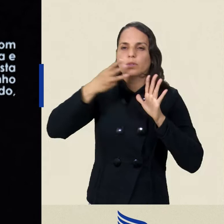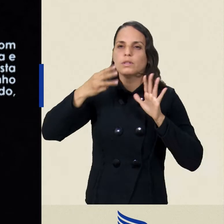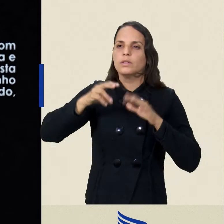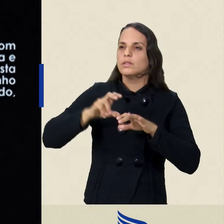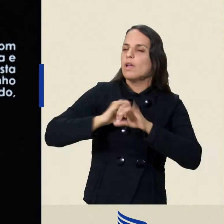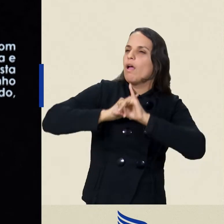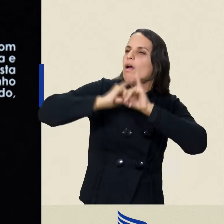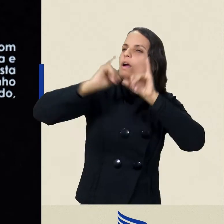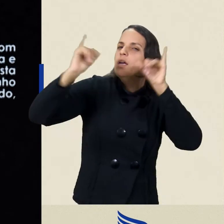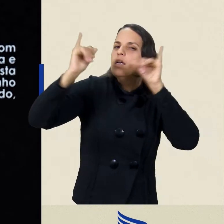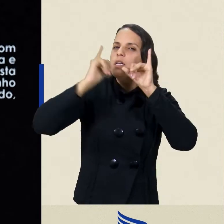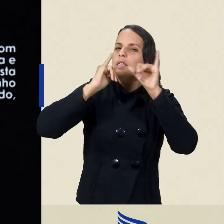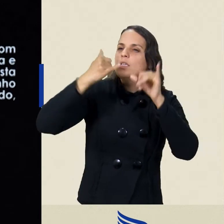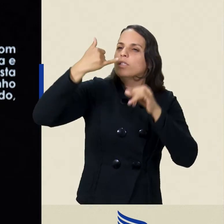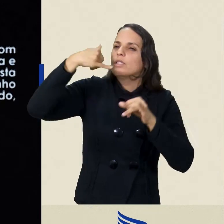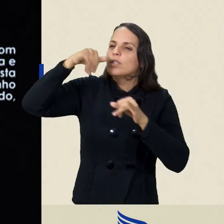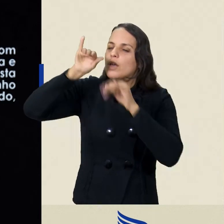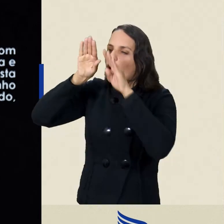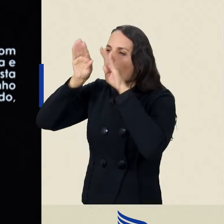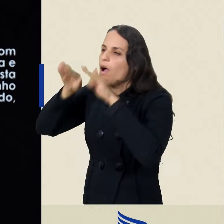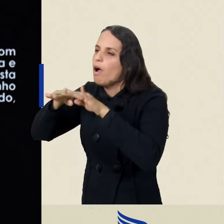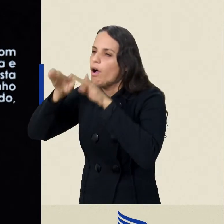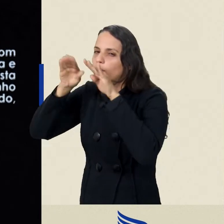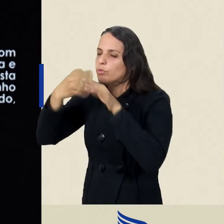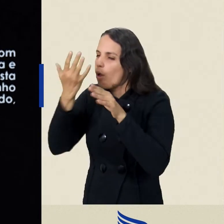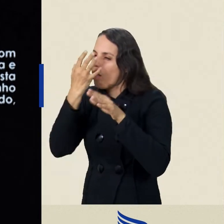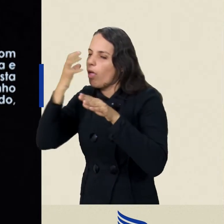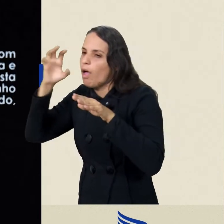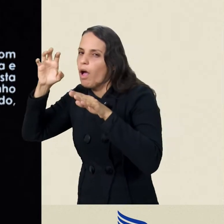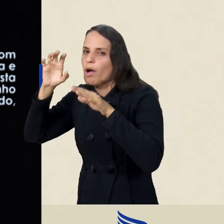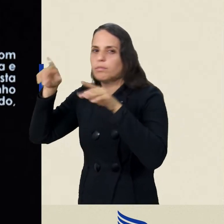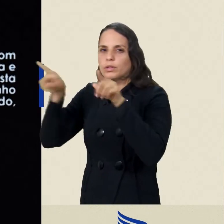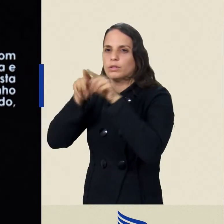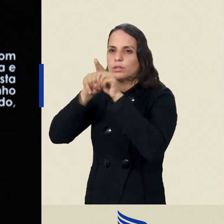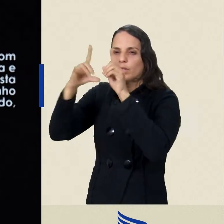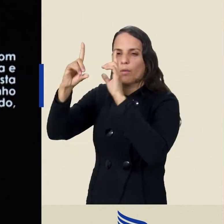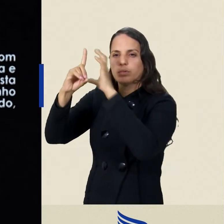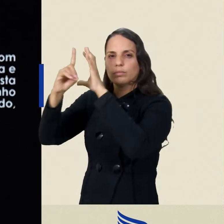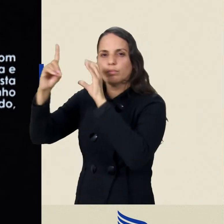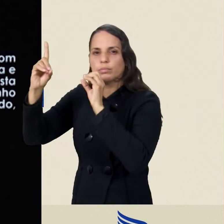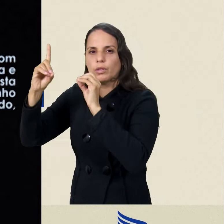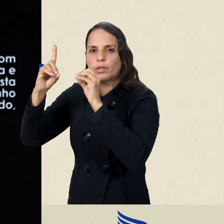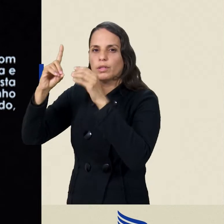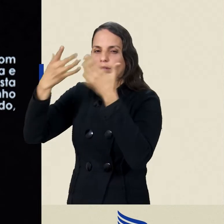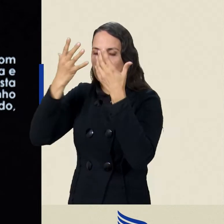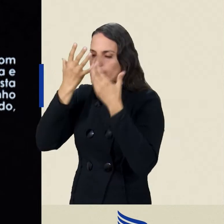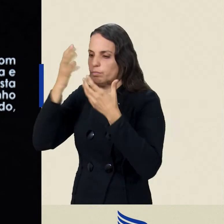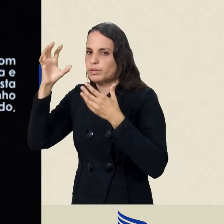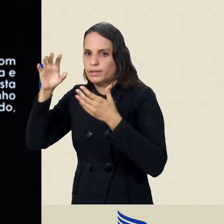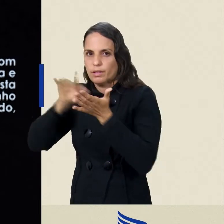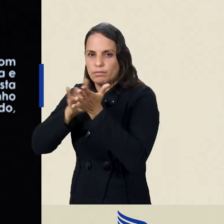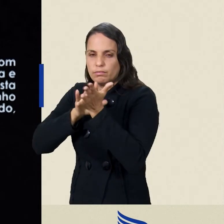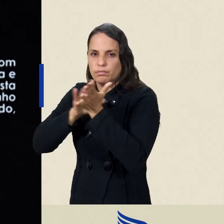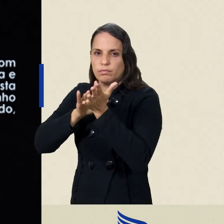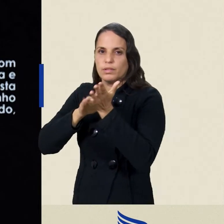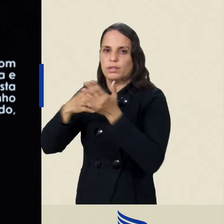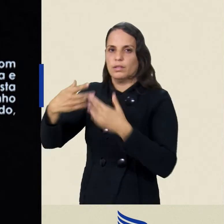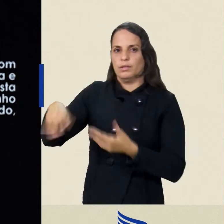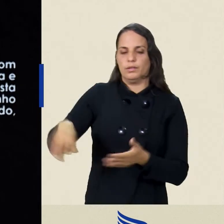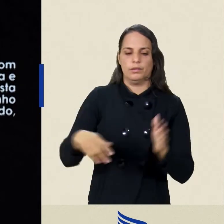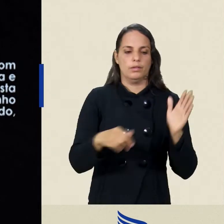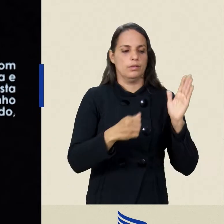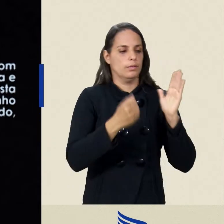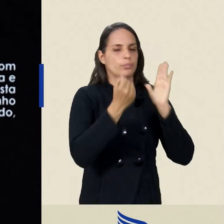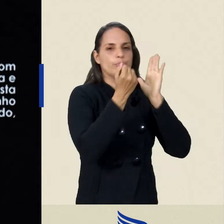adorar a besta e a sua imagem, e receber o sinal na testa ou na mão, também o tal beberá do vinho da ira de